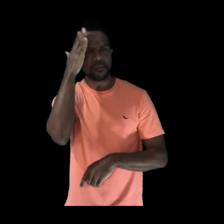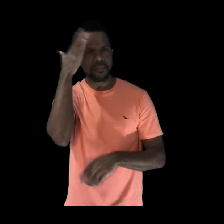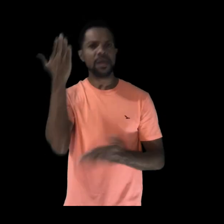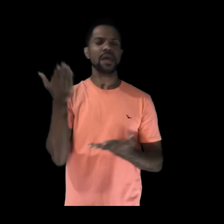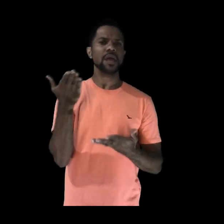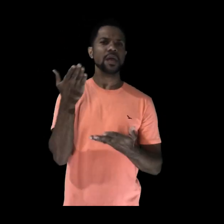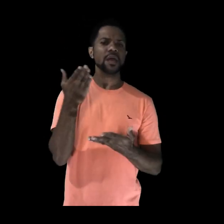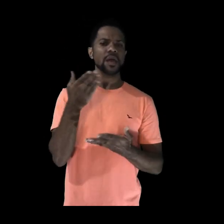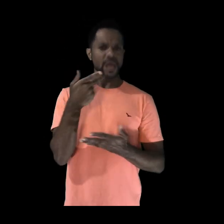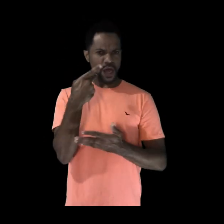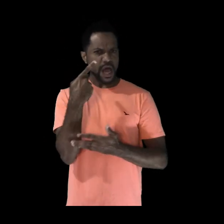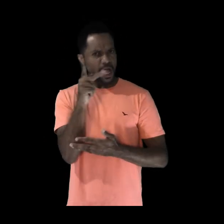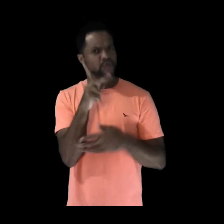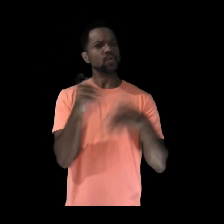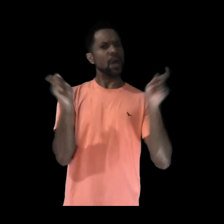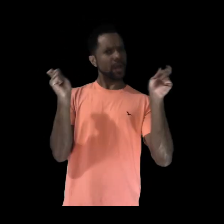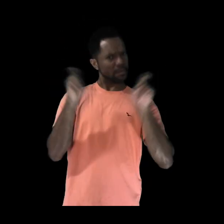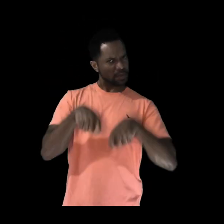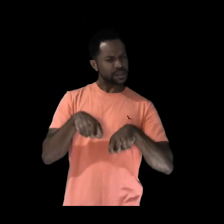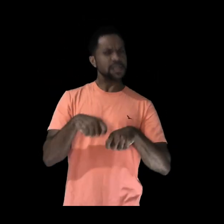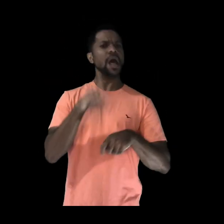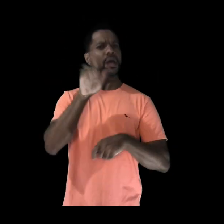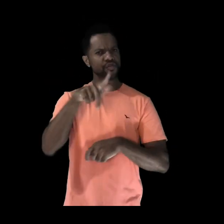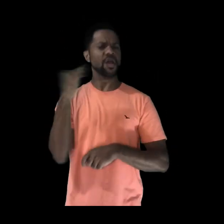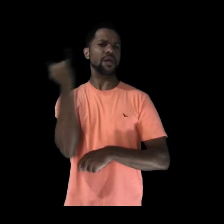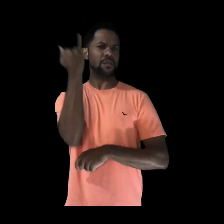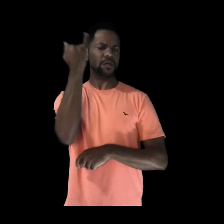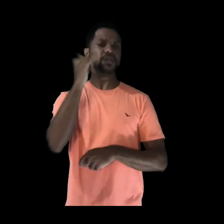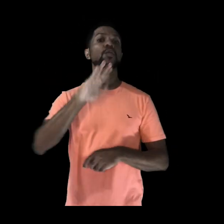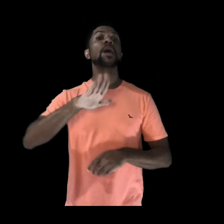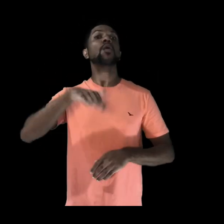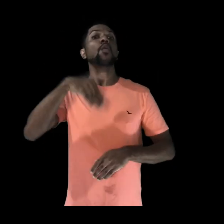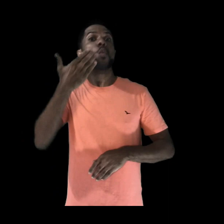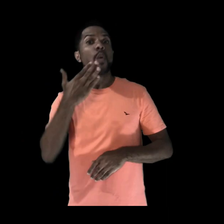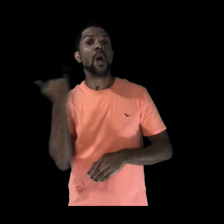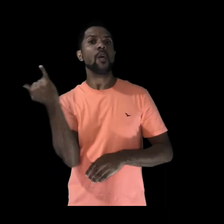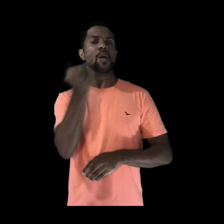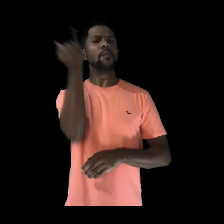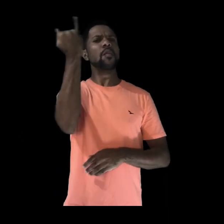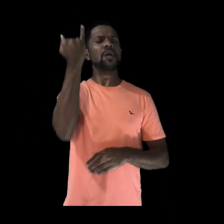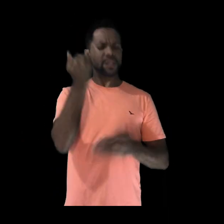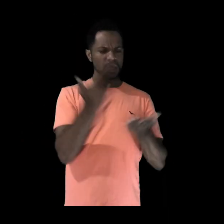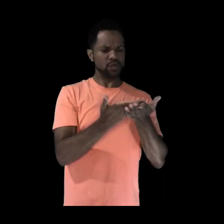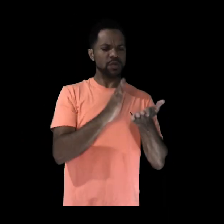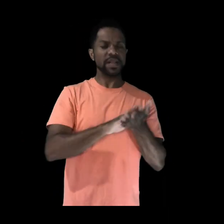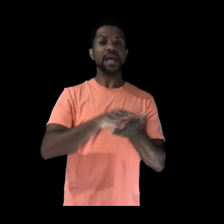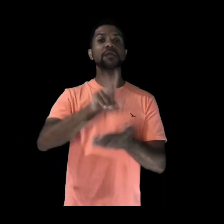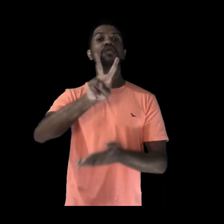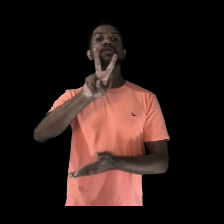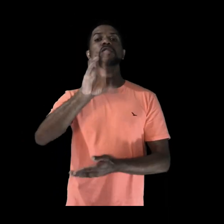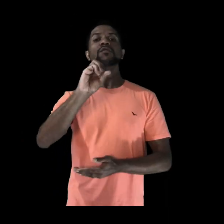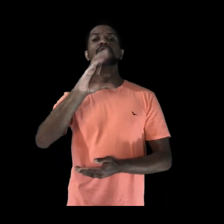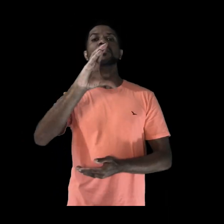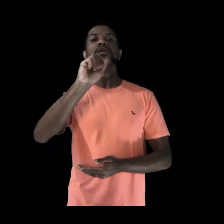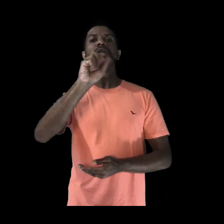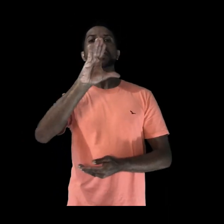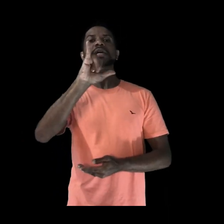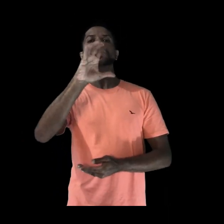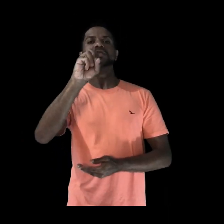você saber disso, você saber as suas limitações, isso é muito importante. E qual a importância do intérprete